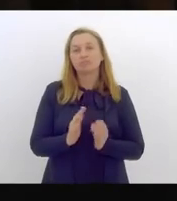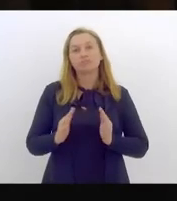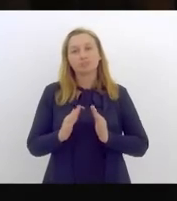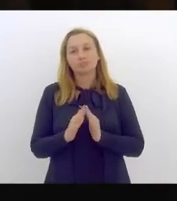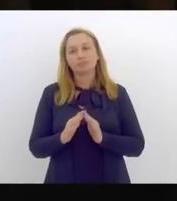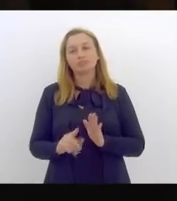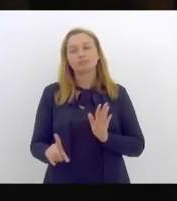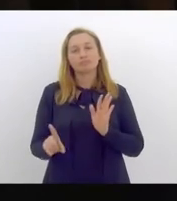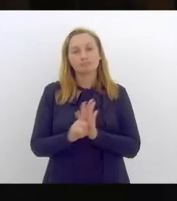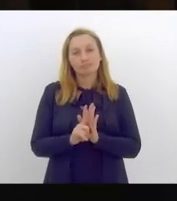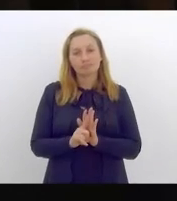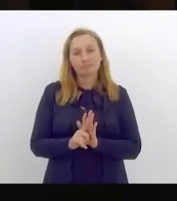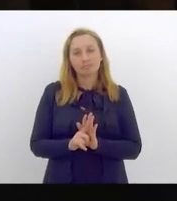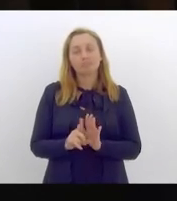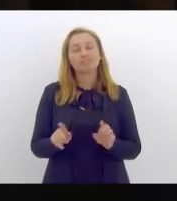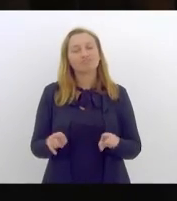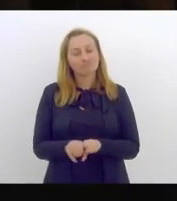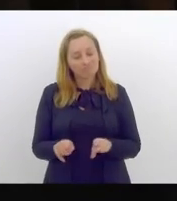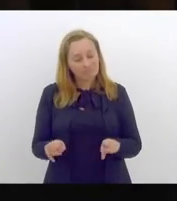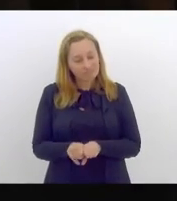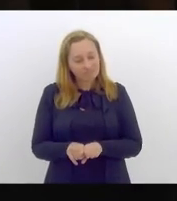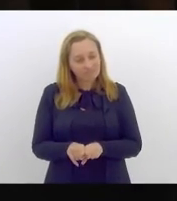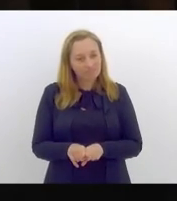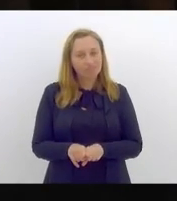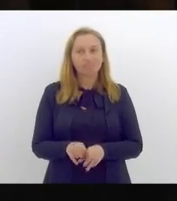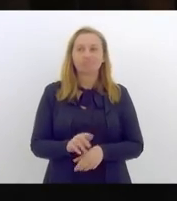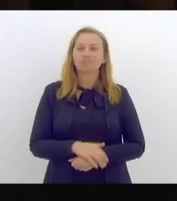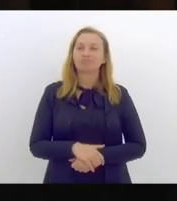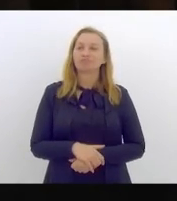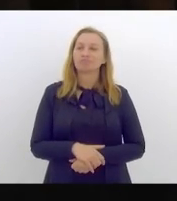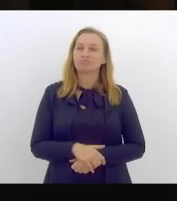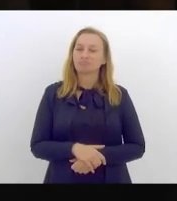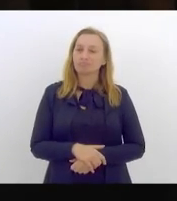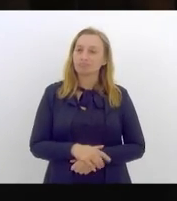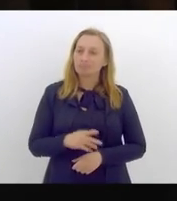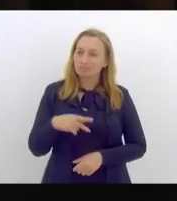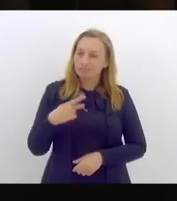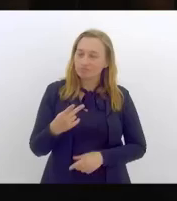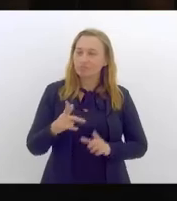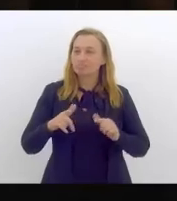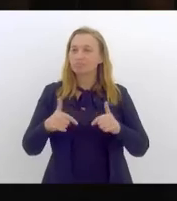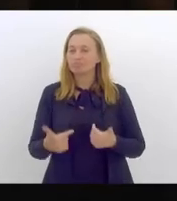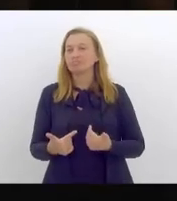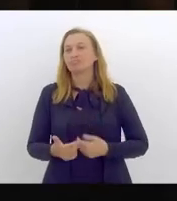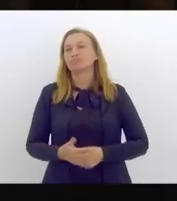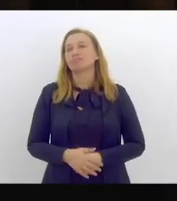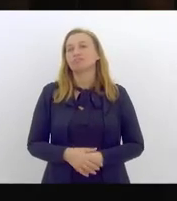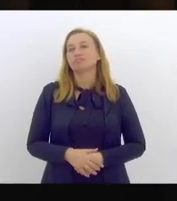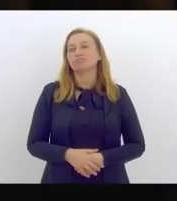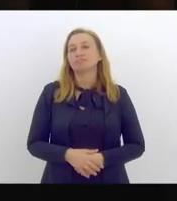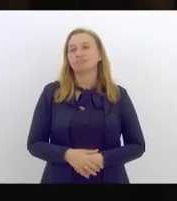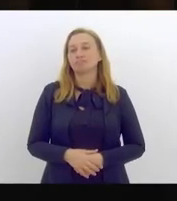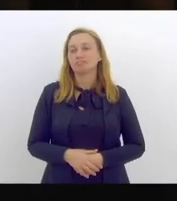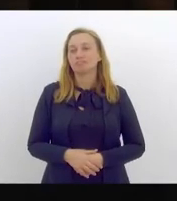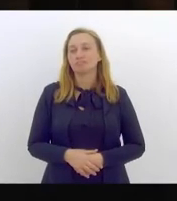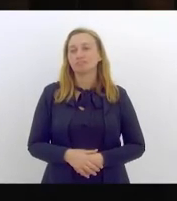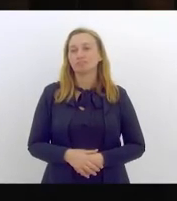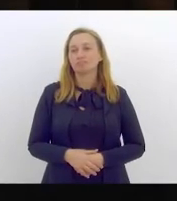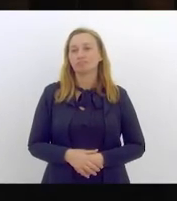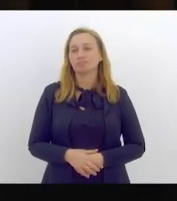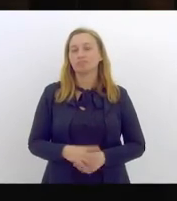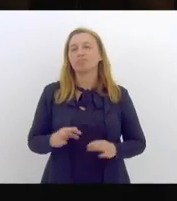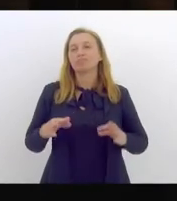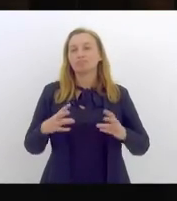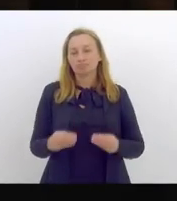casa legislativa também se pronuncie, se posicione diante das arbitrariedades,